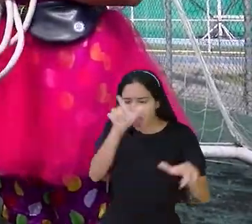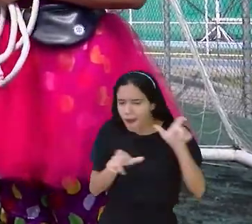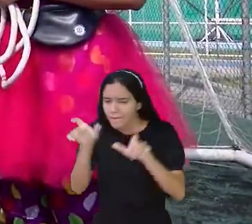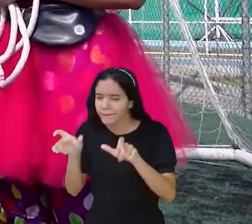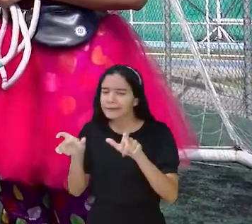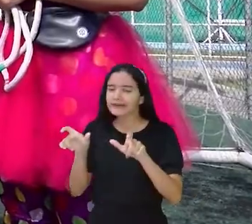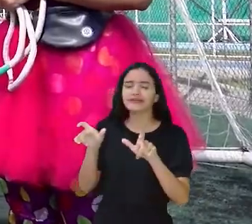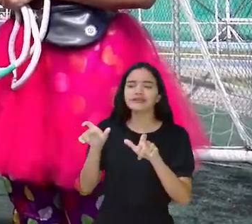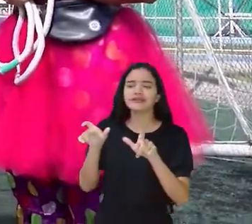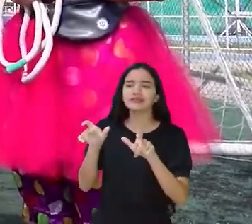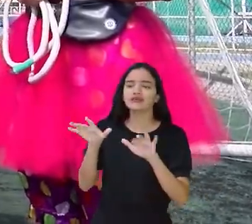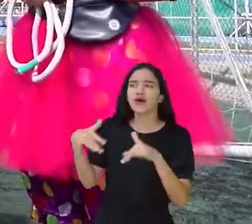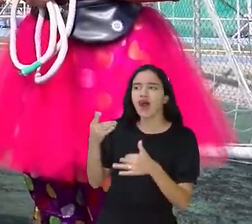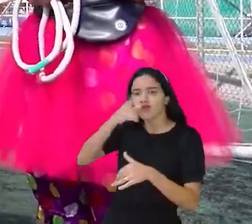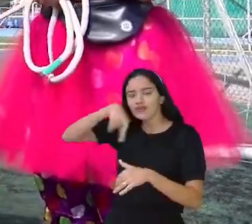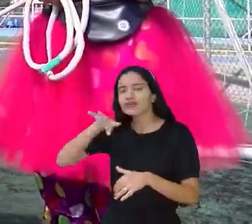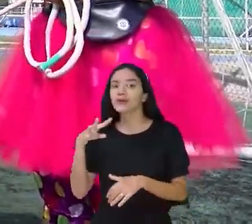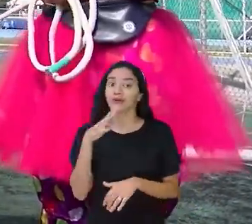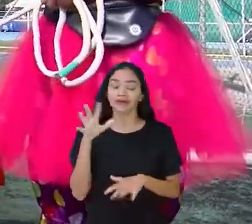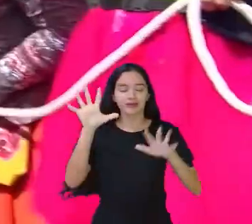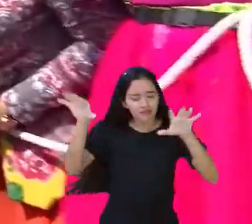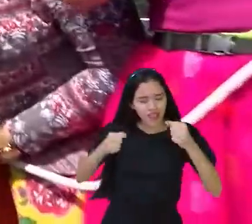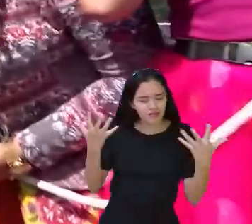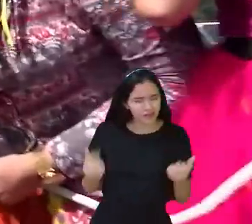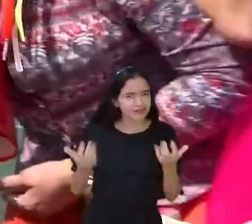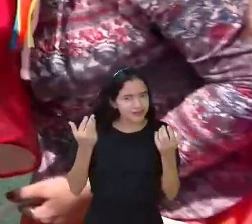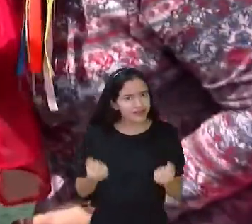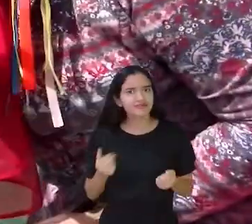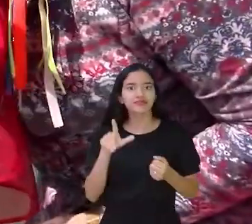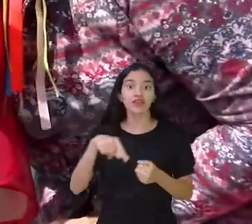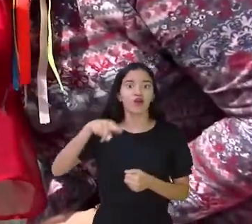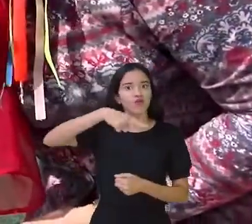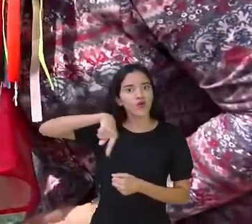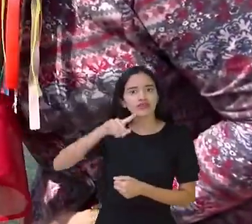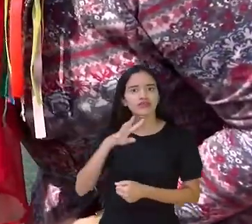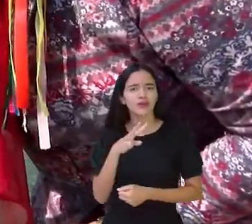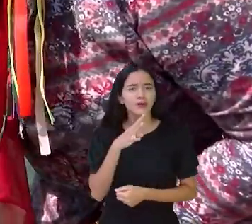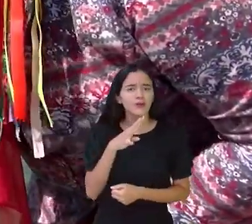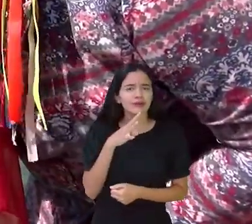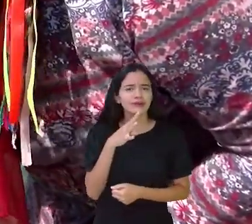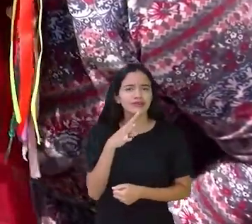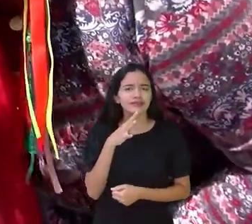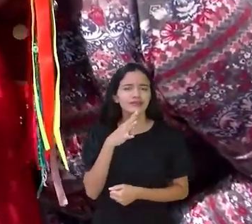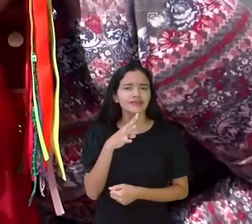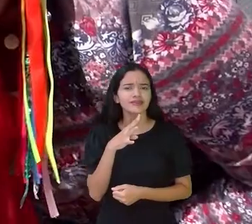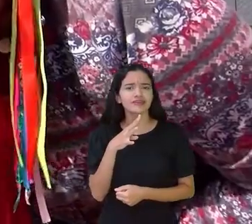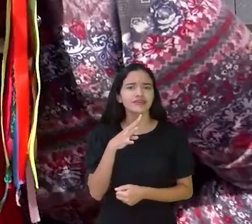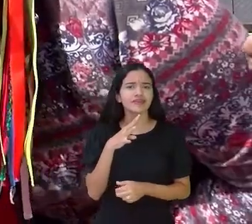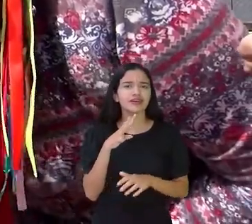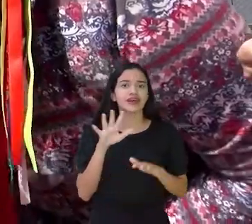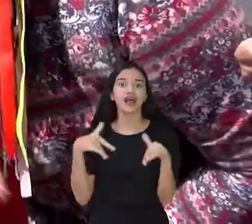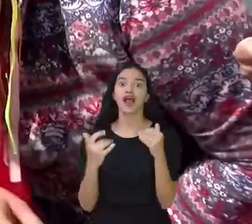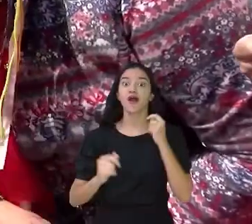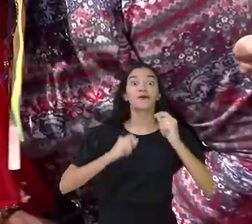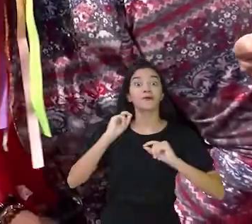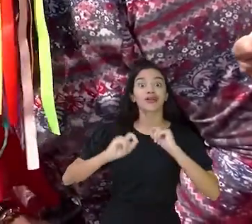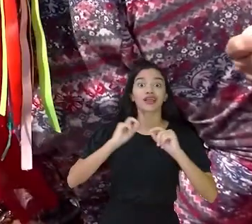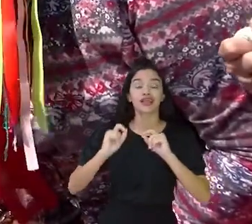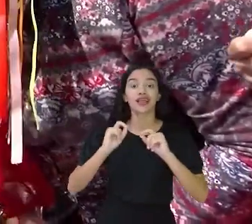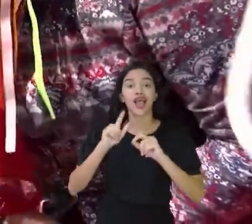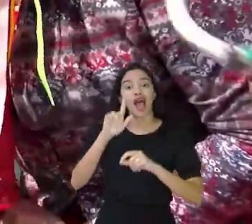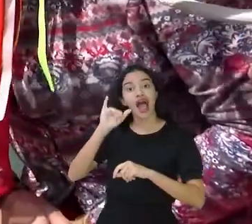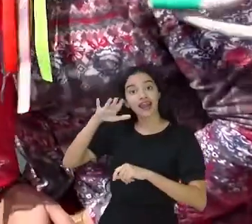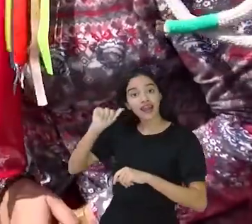Eu acho também. Vocês conhecem, vem cá. Vocês conhecem a Liga da Alegria?